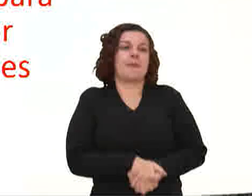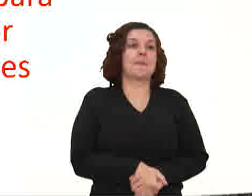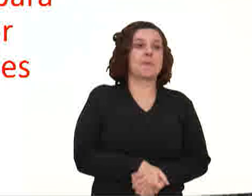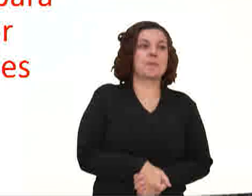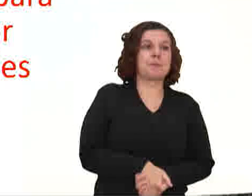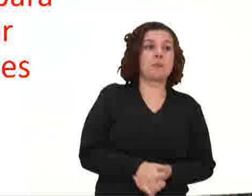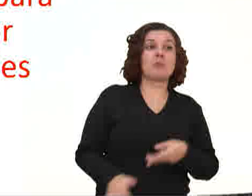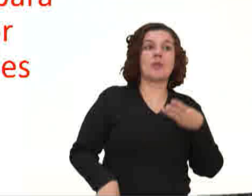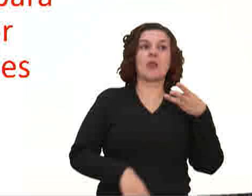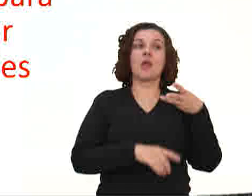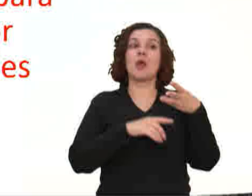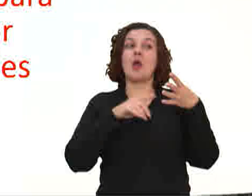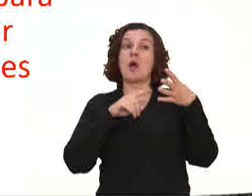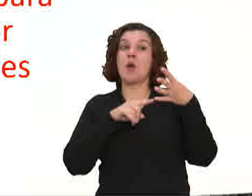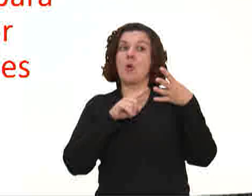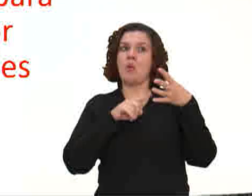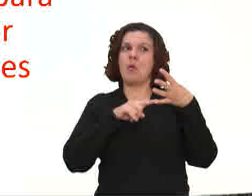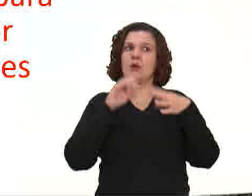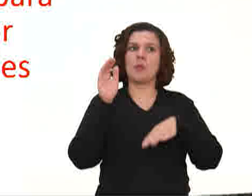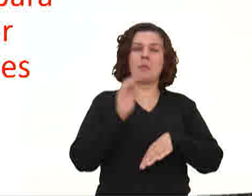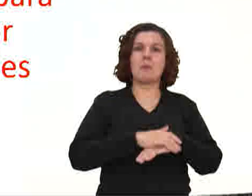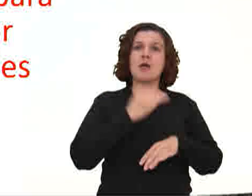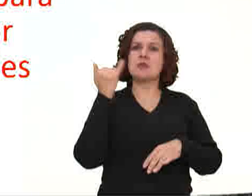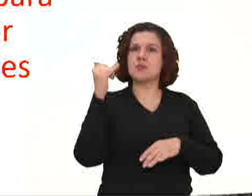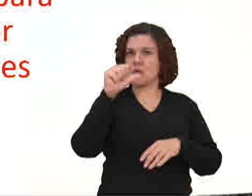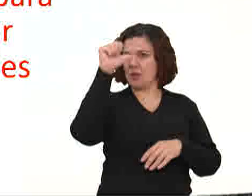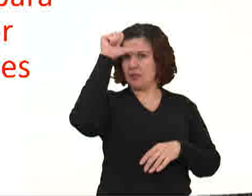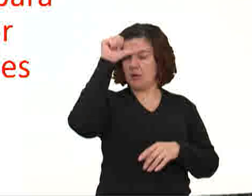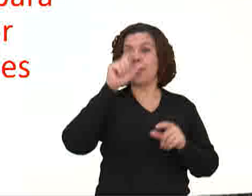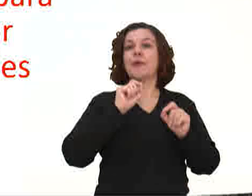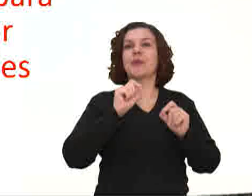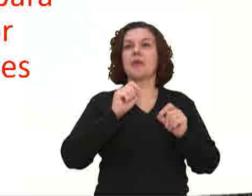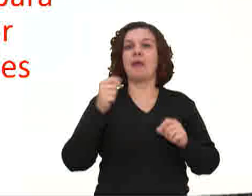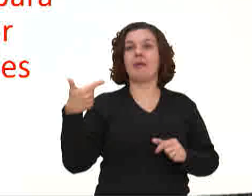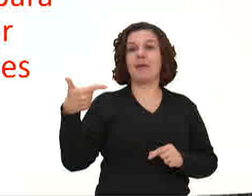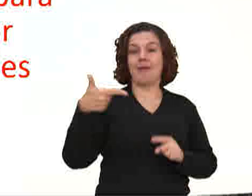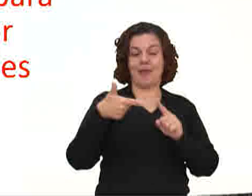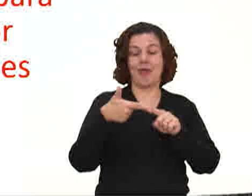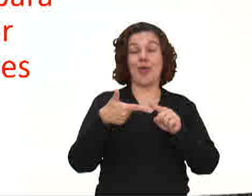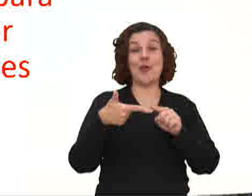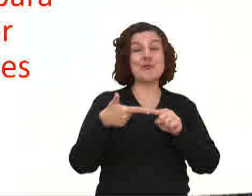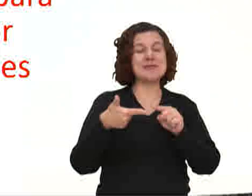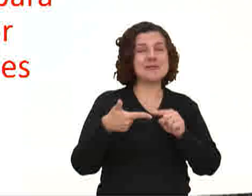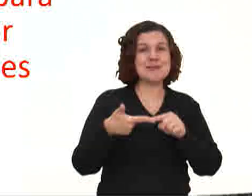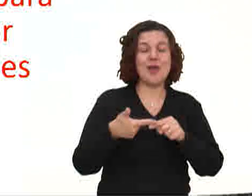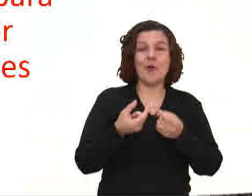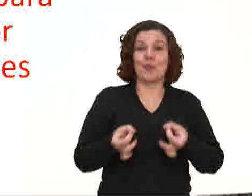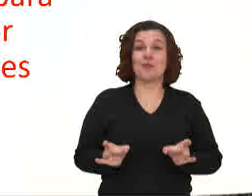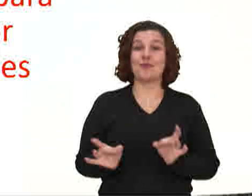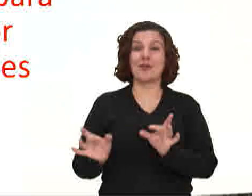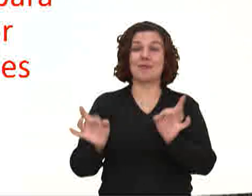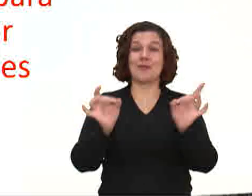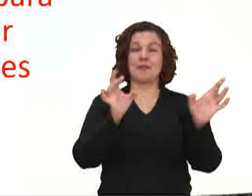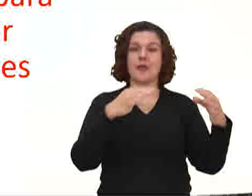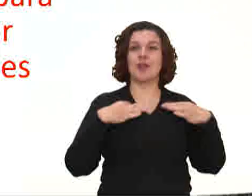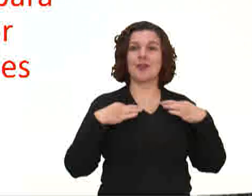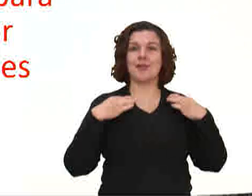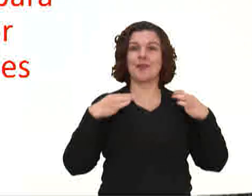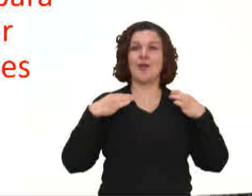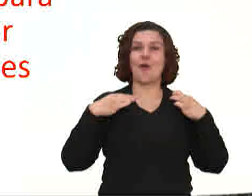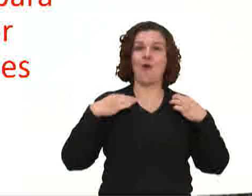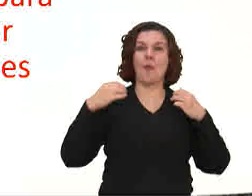o papel de Bangladesh, então? É o segundo maior fornecedor de roupas para o Ocidente, fica somente atrás da China e